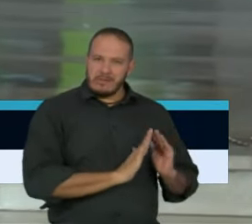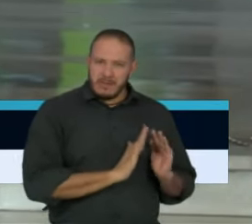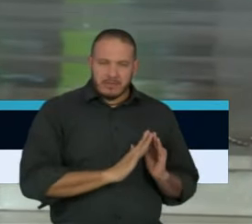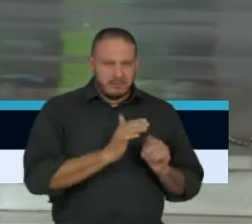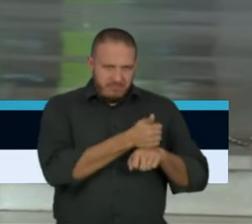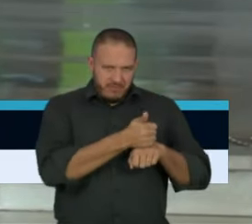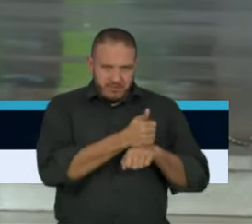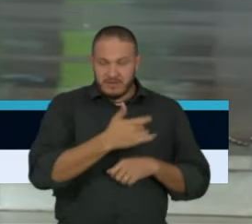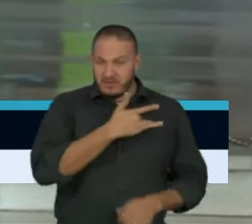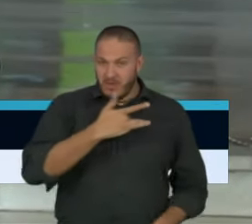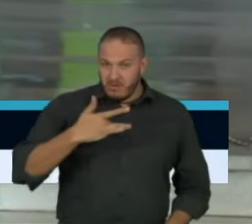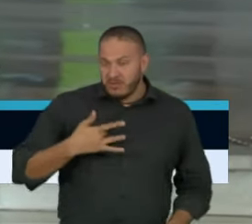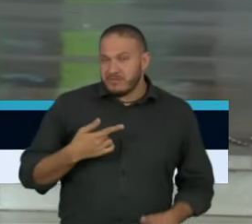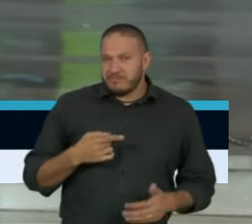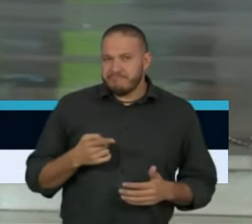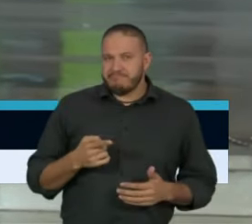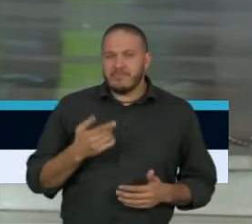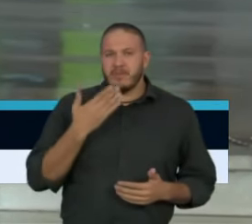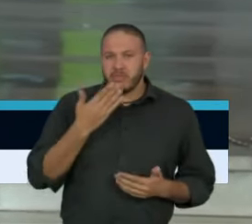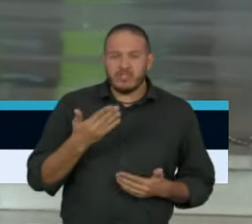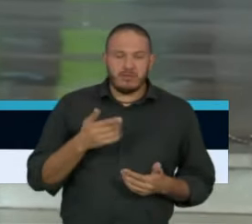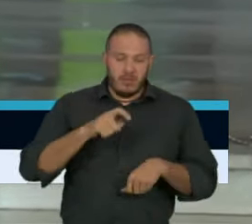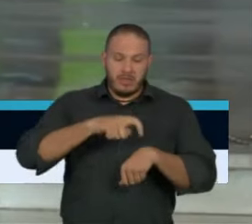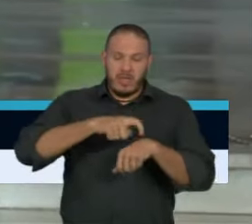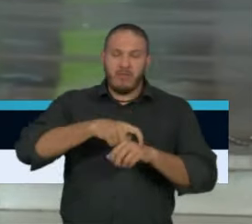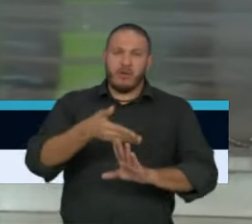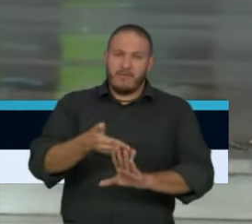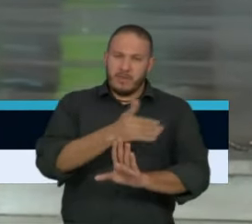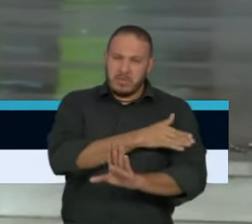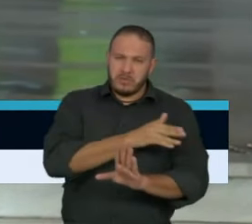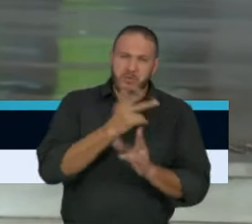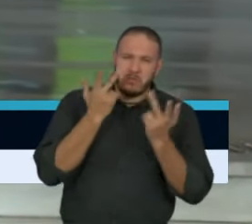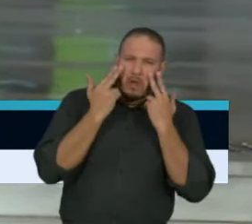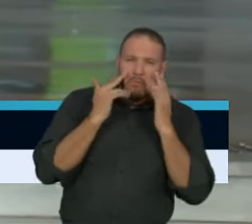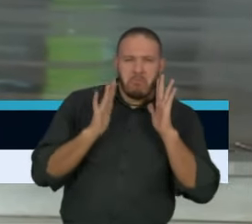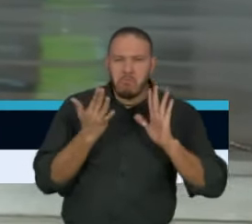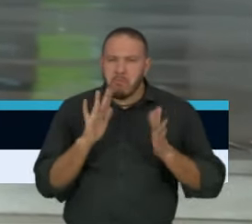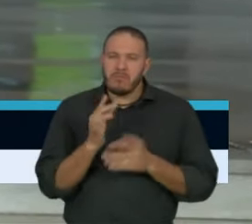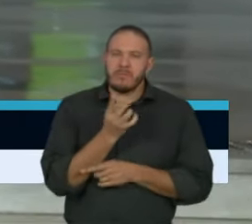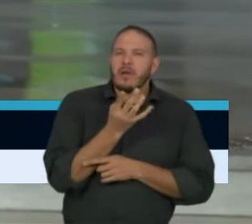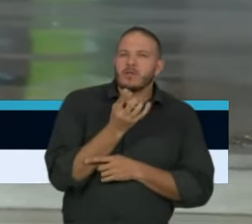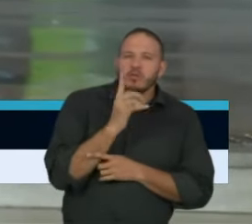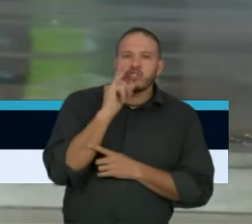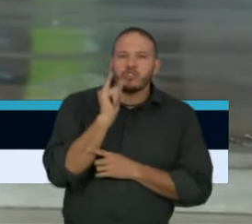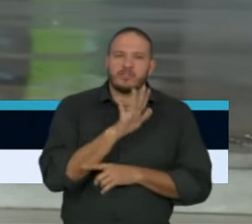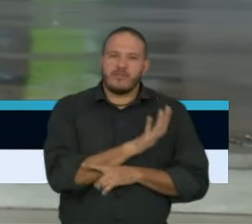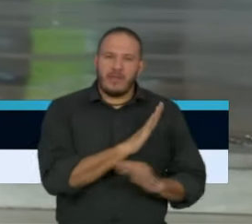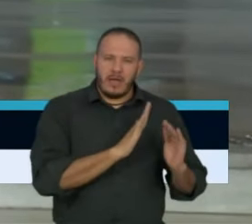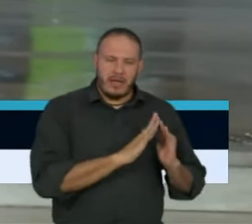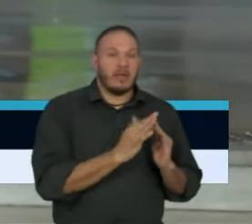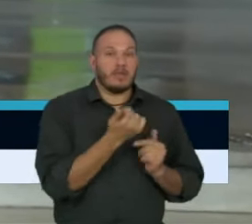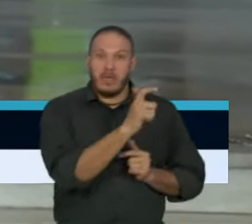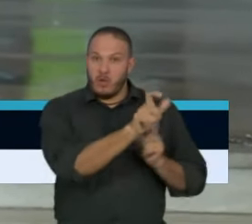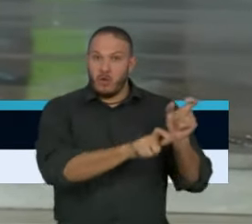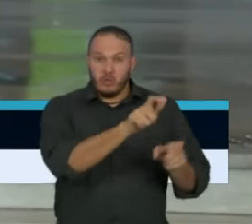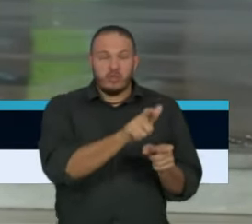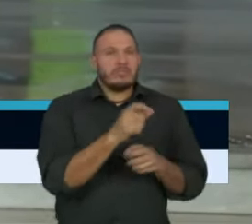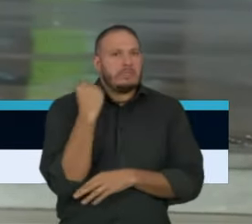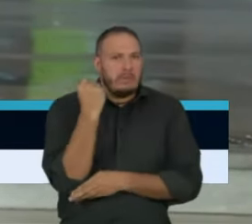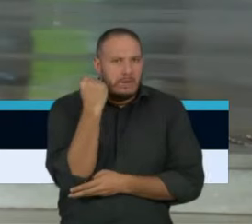O tempo de afastamento, em geral, é em torno de 14 dias. Né? Tem os casos mais graves que acabam indo